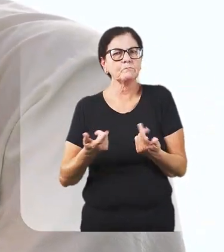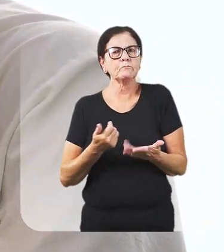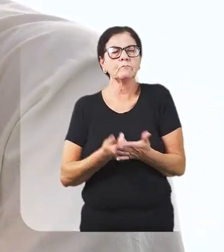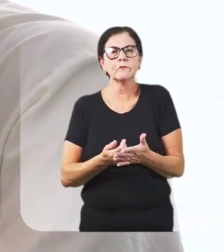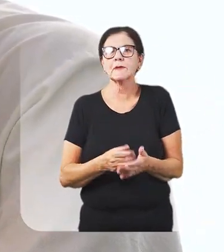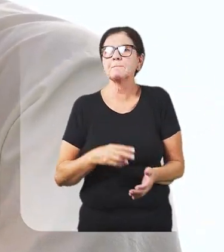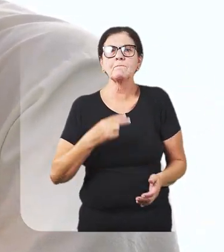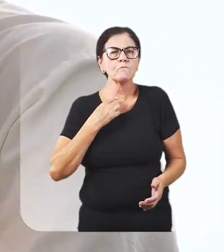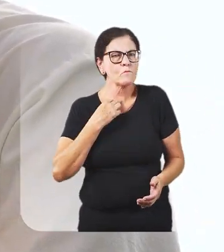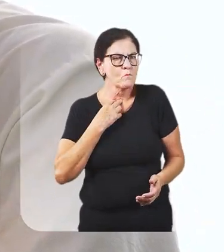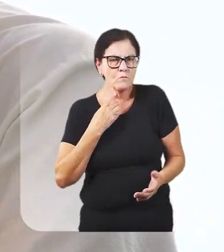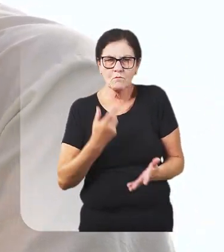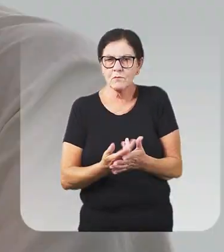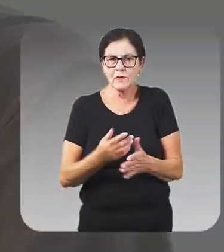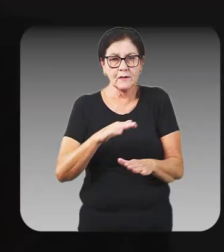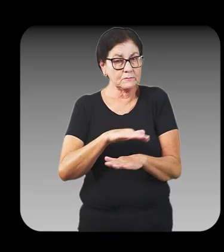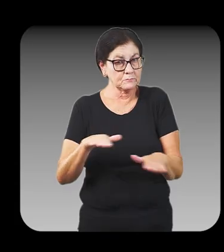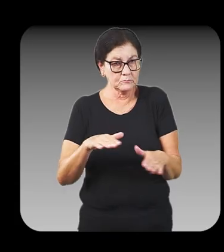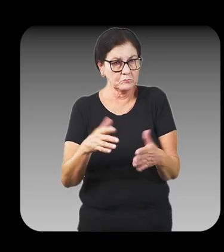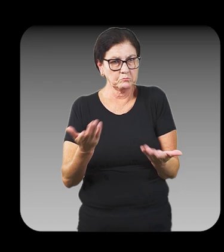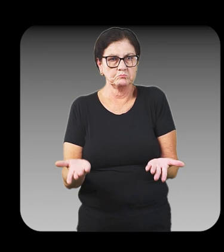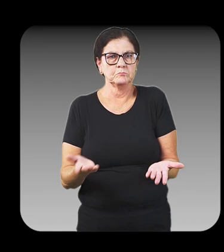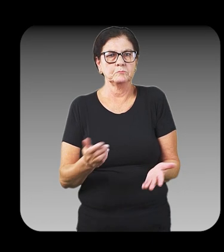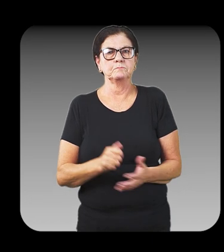não importa o que estivesse acontecendo fora dele.